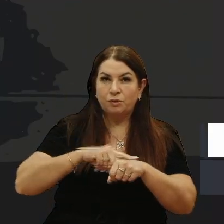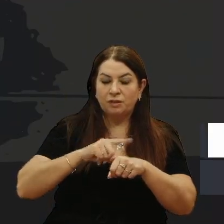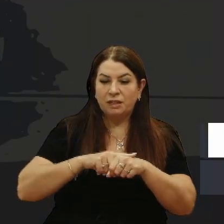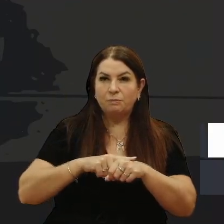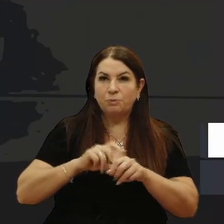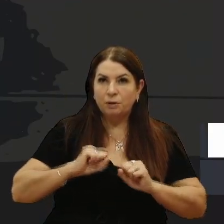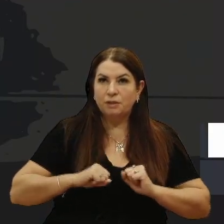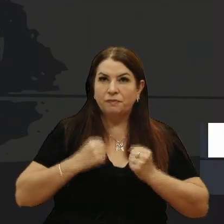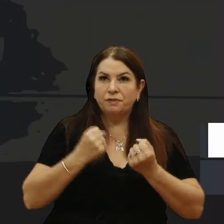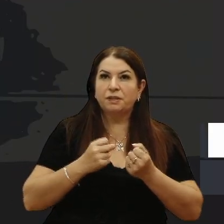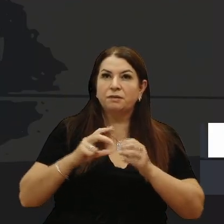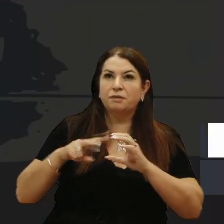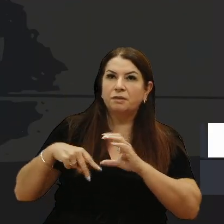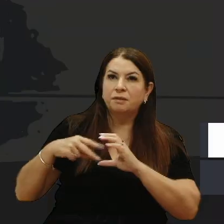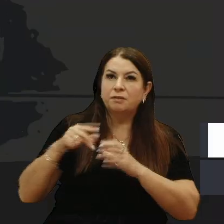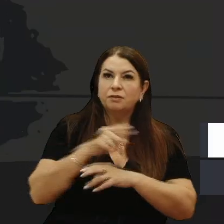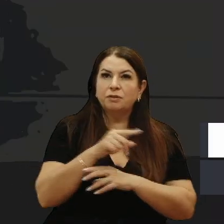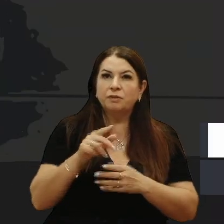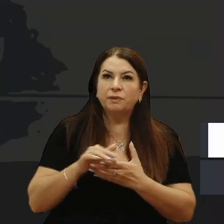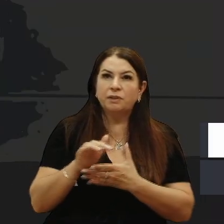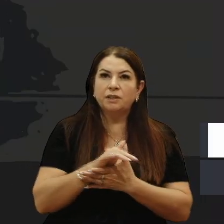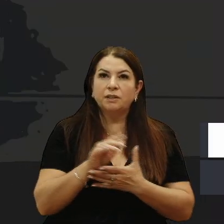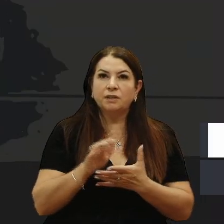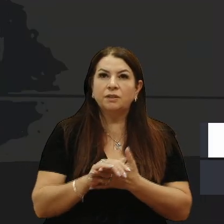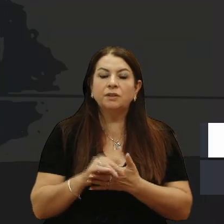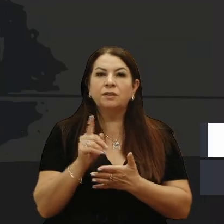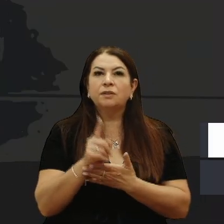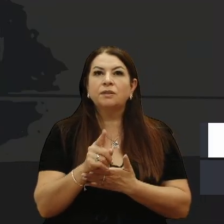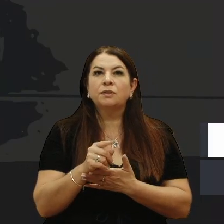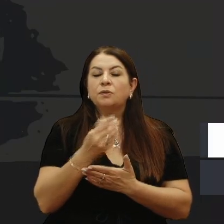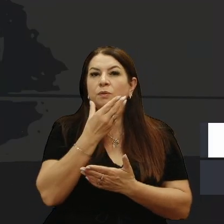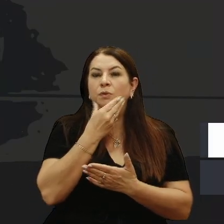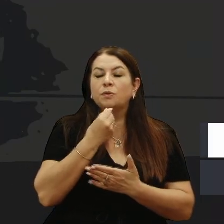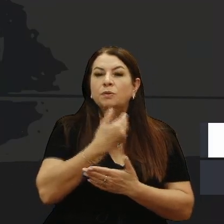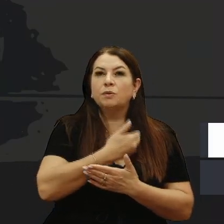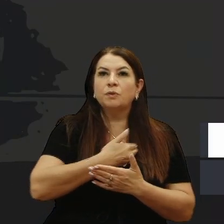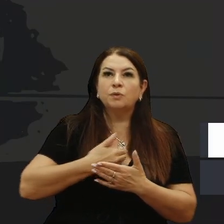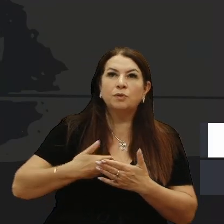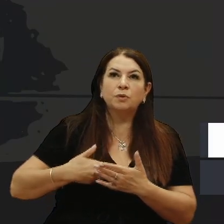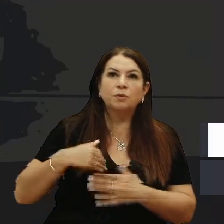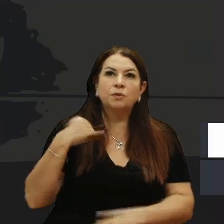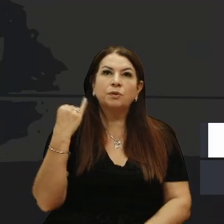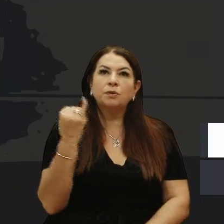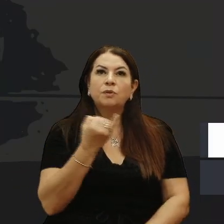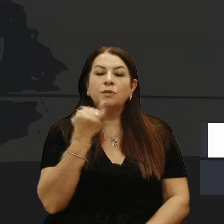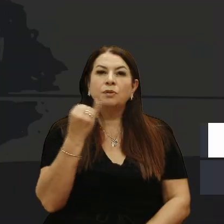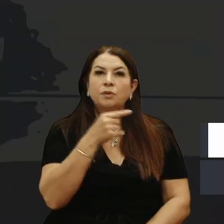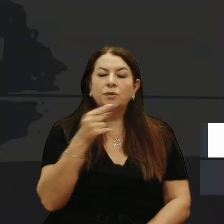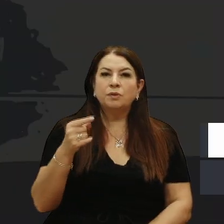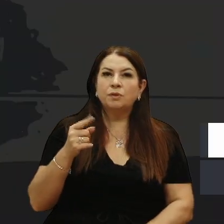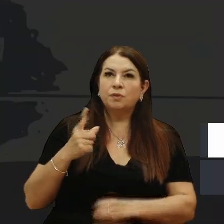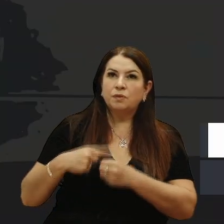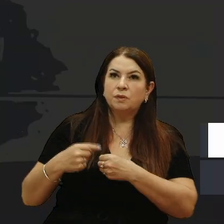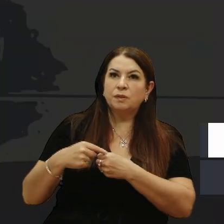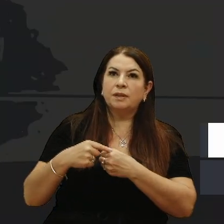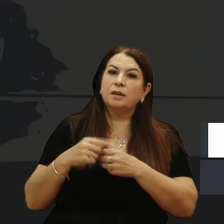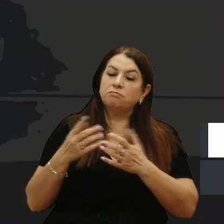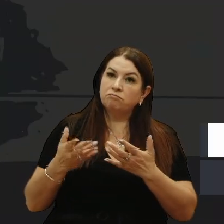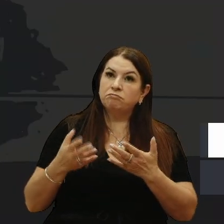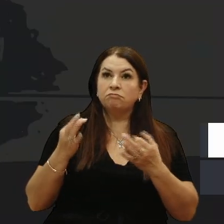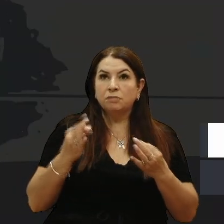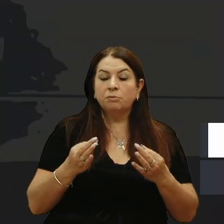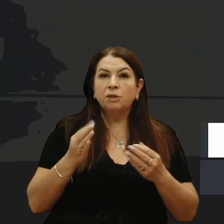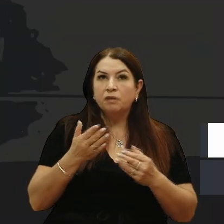que defende a Câmara, que é um homem público muito importante na nossa cidade, certamente vai